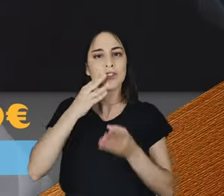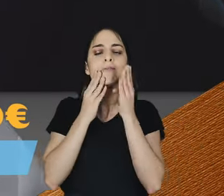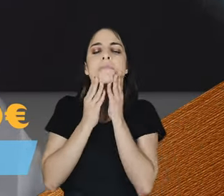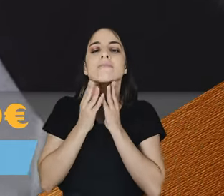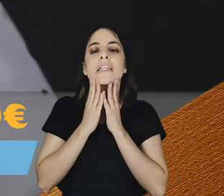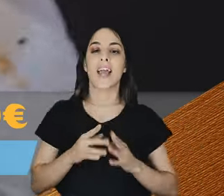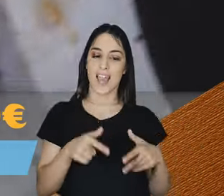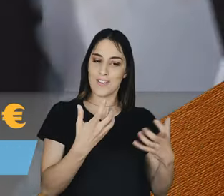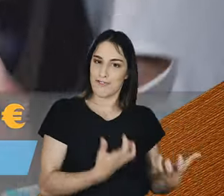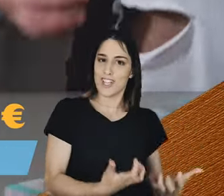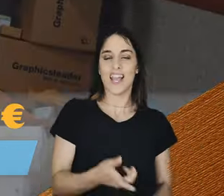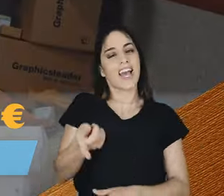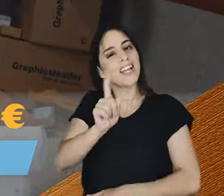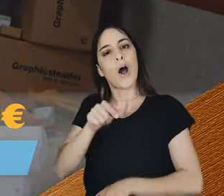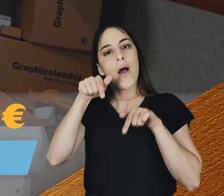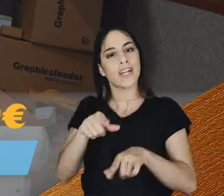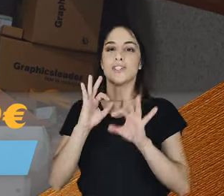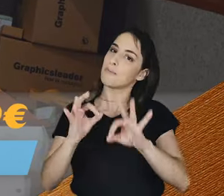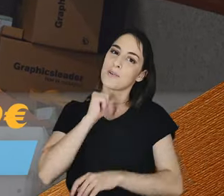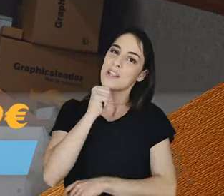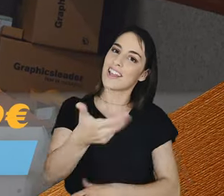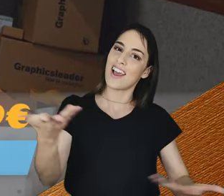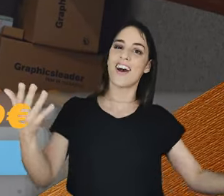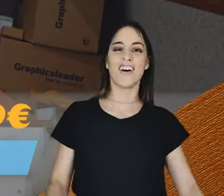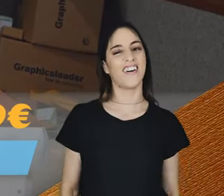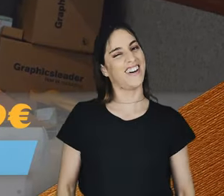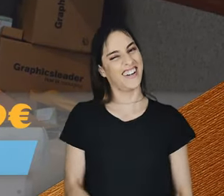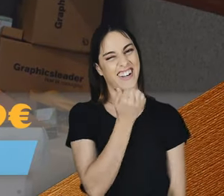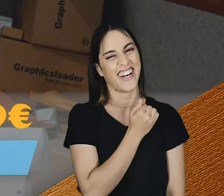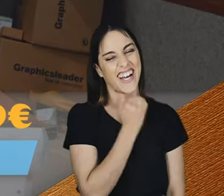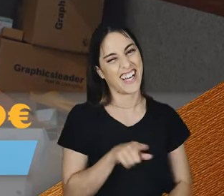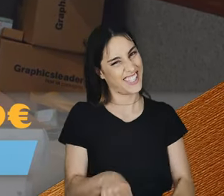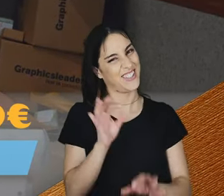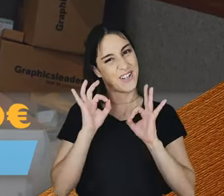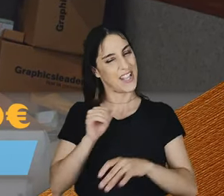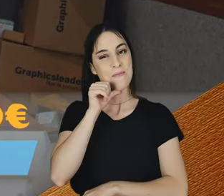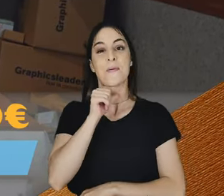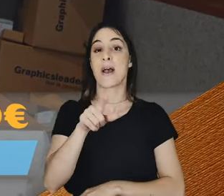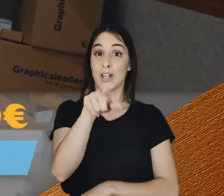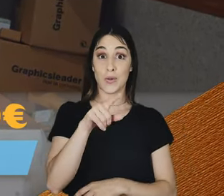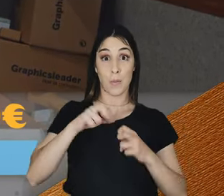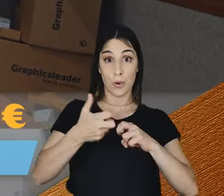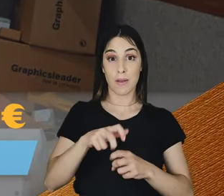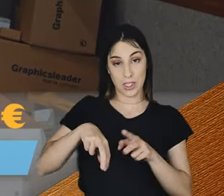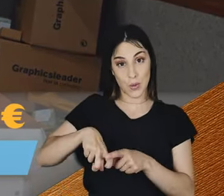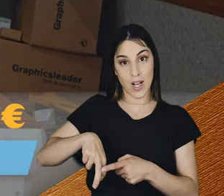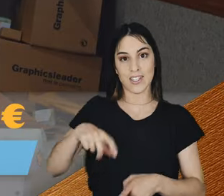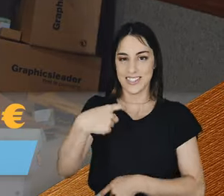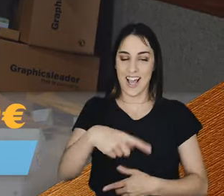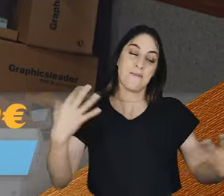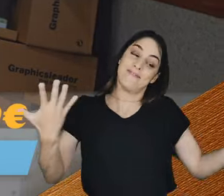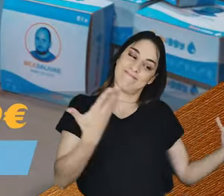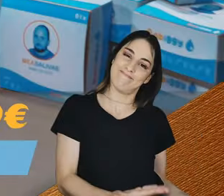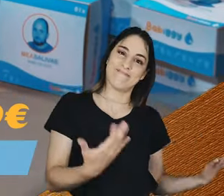É fresquinha. Não, essa ainda não estava pronta, Vitor. Pois, sempre essa ainda não estava pronta. Diga uma coisa, tem problemas de joelhos? Tenho.